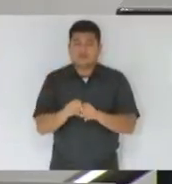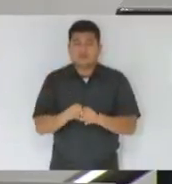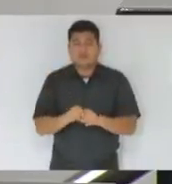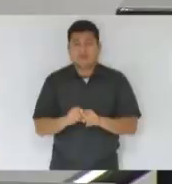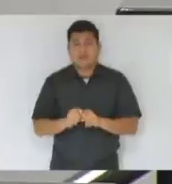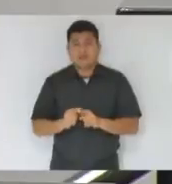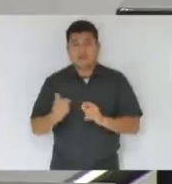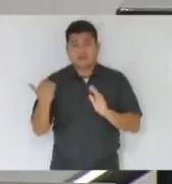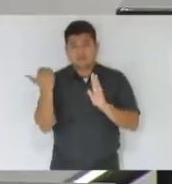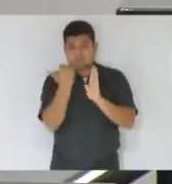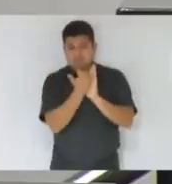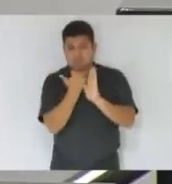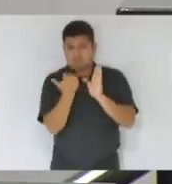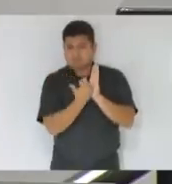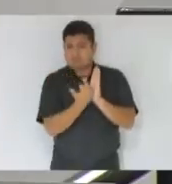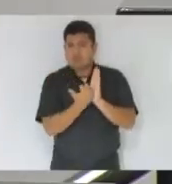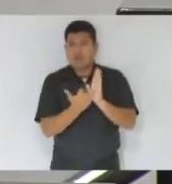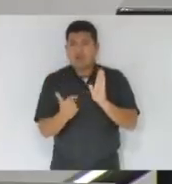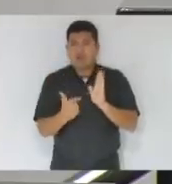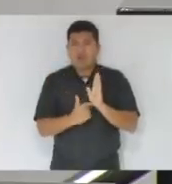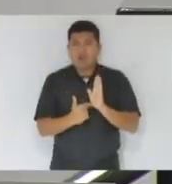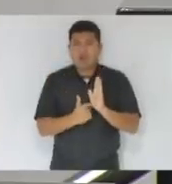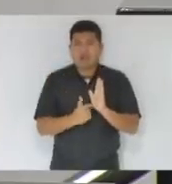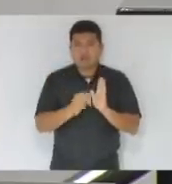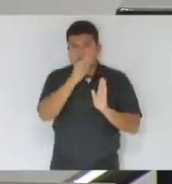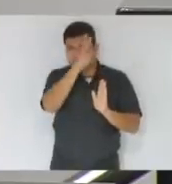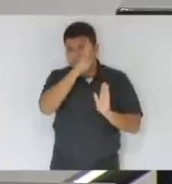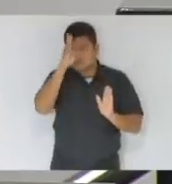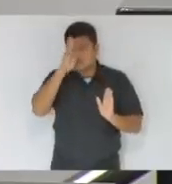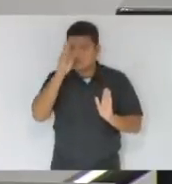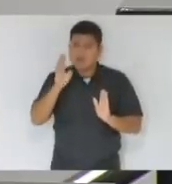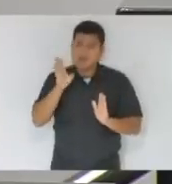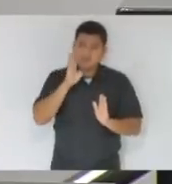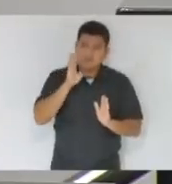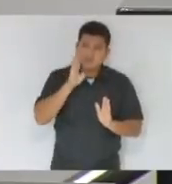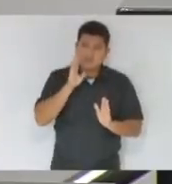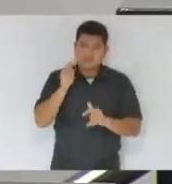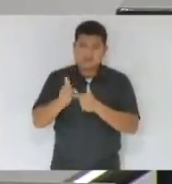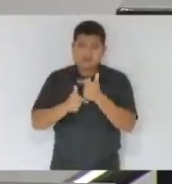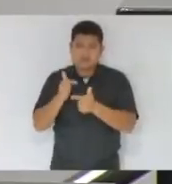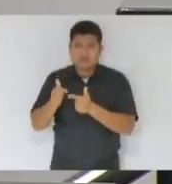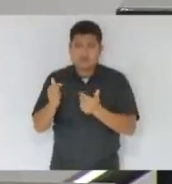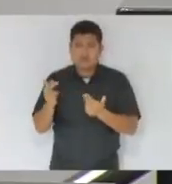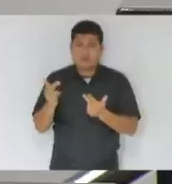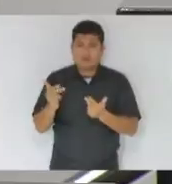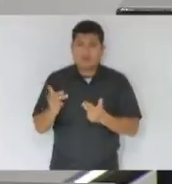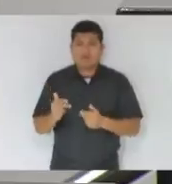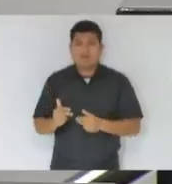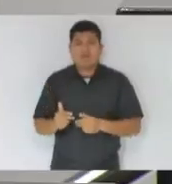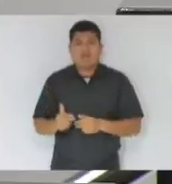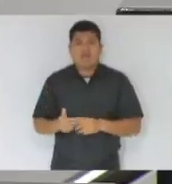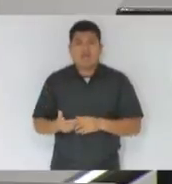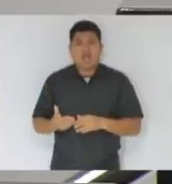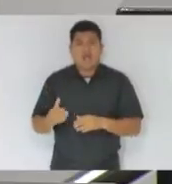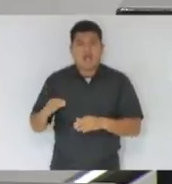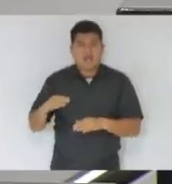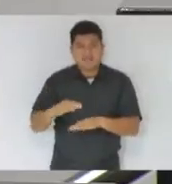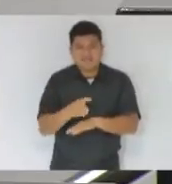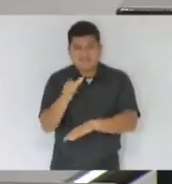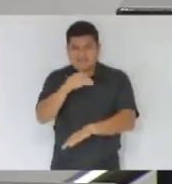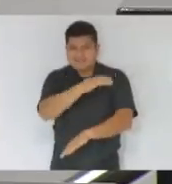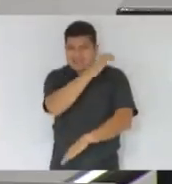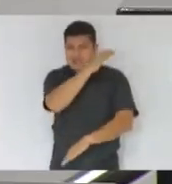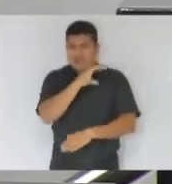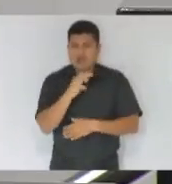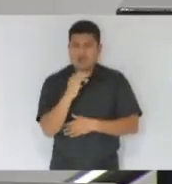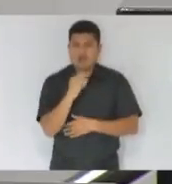uma pauta que também o deputado Volney Weber, o deputado Berlan trabalha, que é a Serra do Corvo Branco. E lá vai